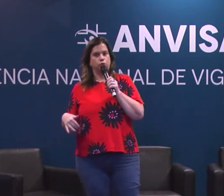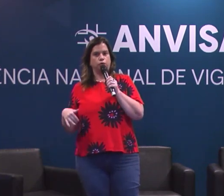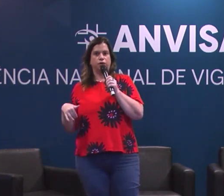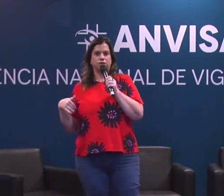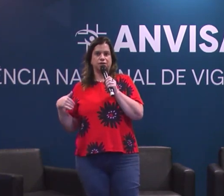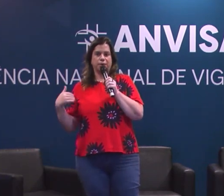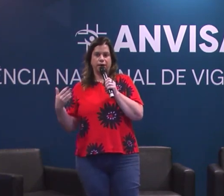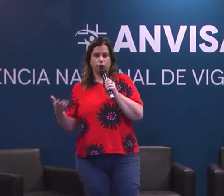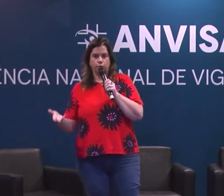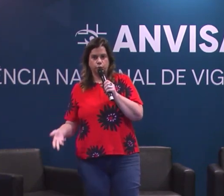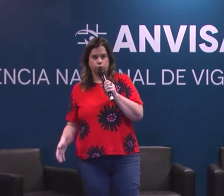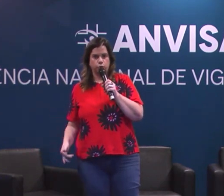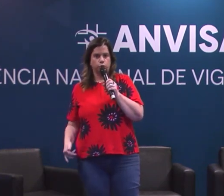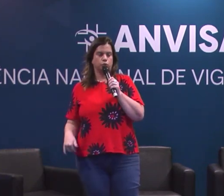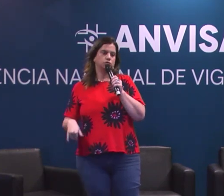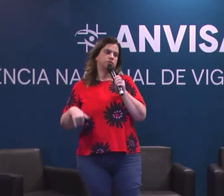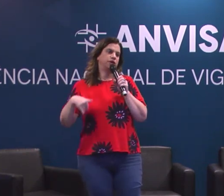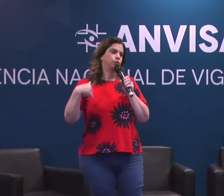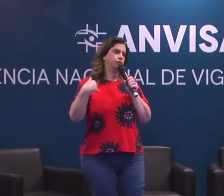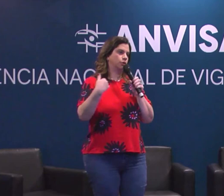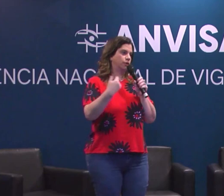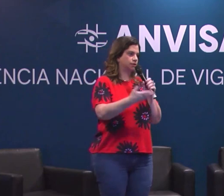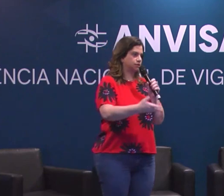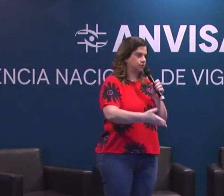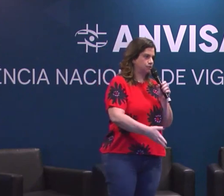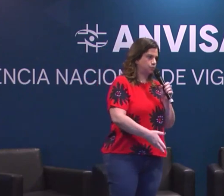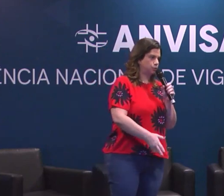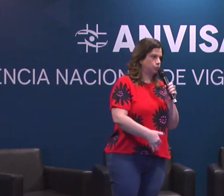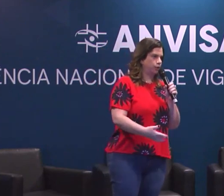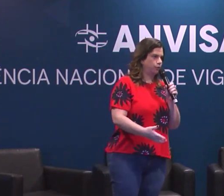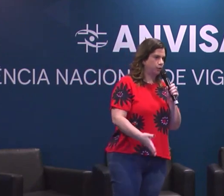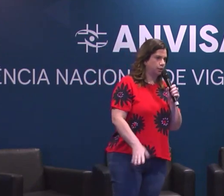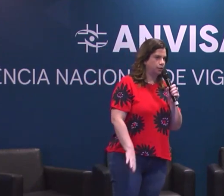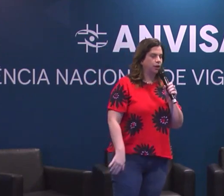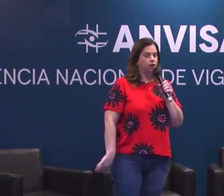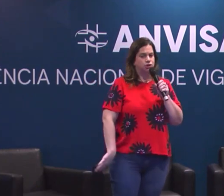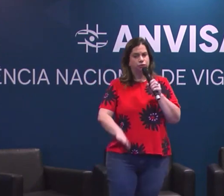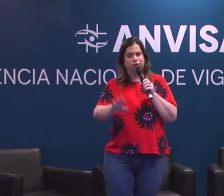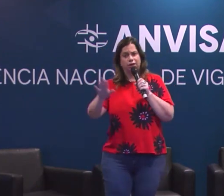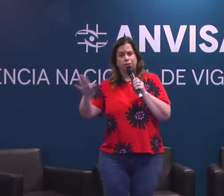dúvida, quando se depararem com um produto, quando tiverem dúvida com relação a se esse produto é ou não,